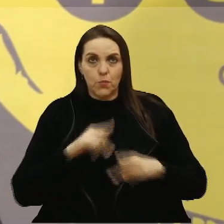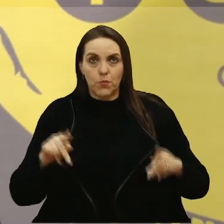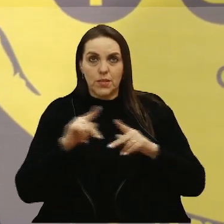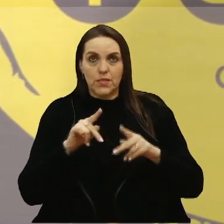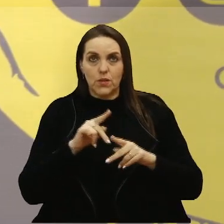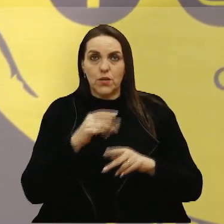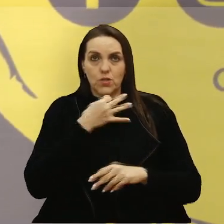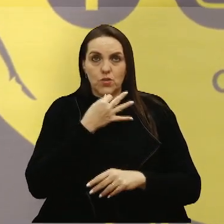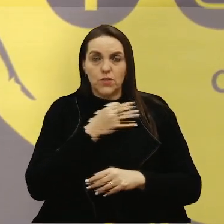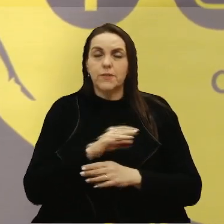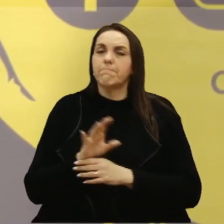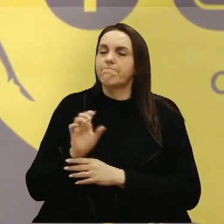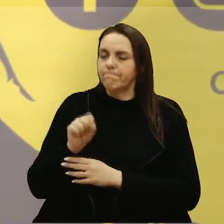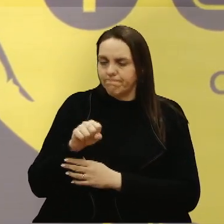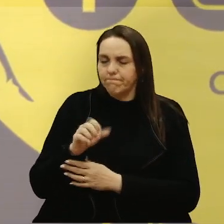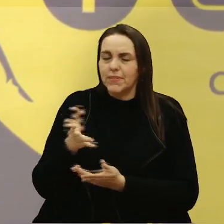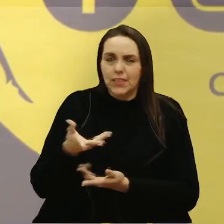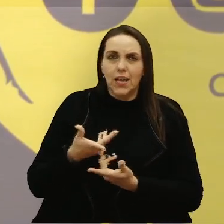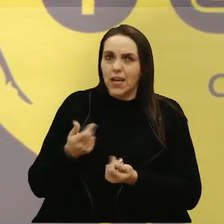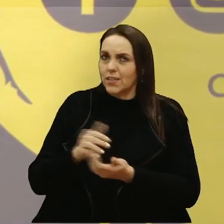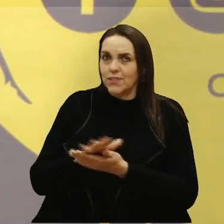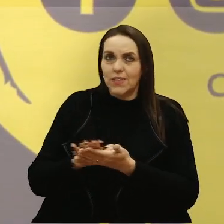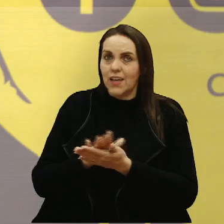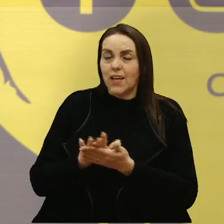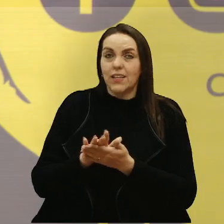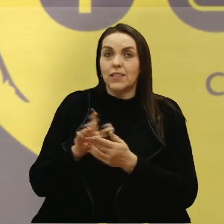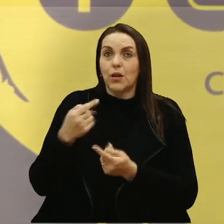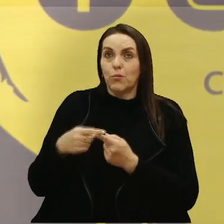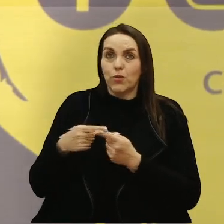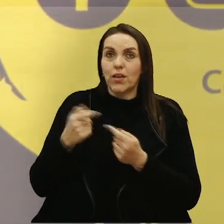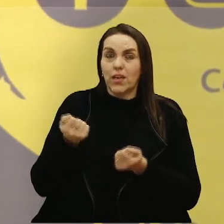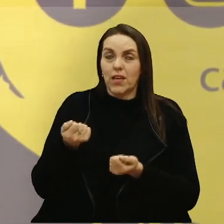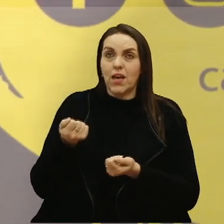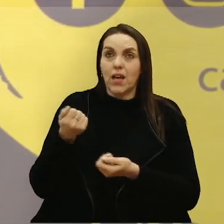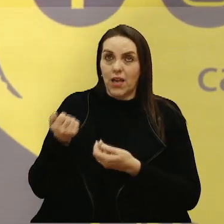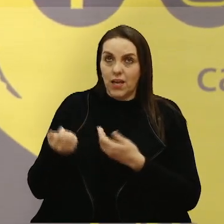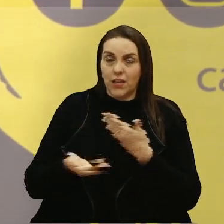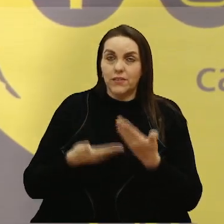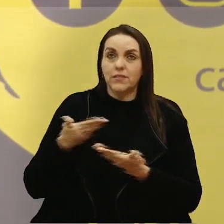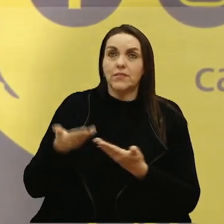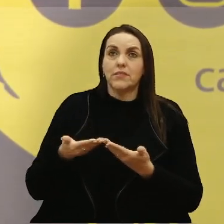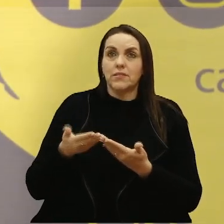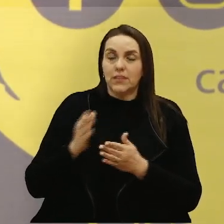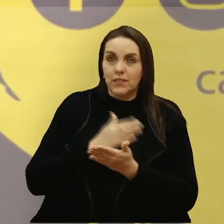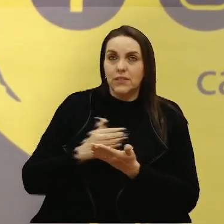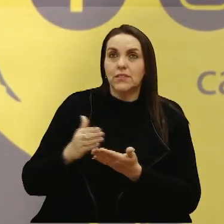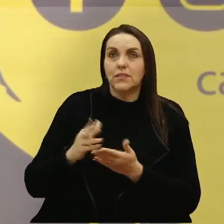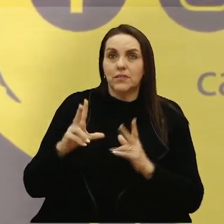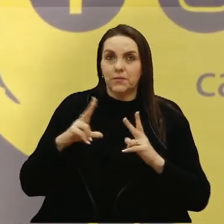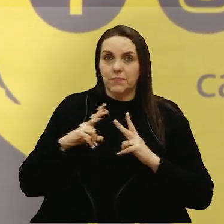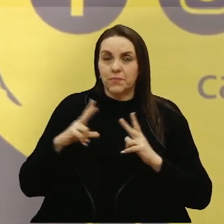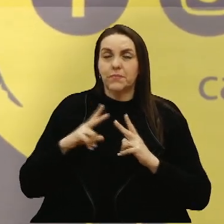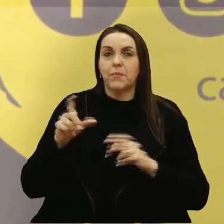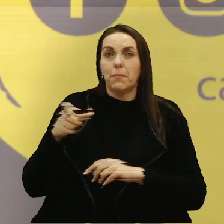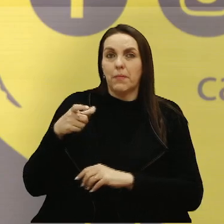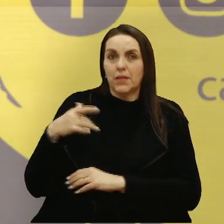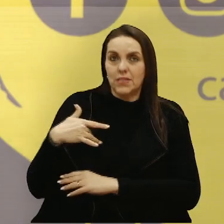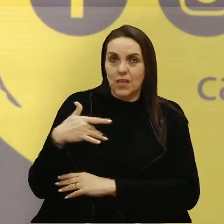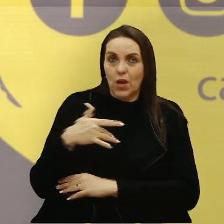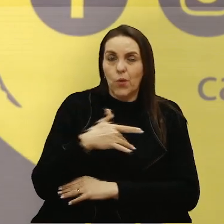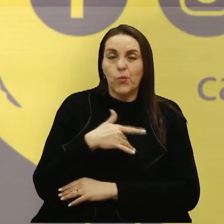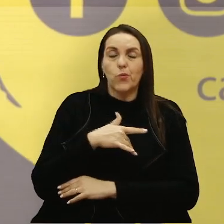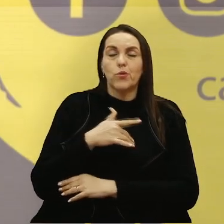Sim, sem custo, porque a consulta vem de uma iniciativa privada, lá de um plano de saúde, como eu falei, de